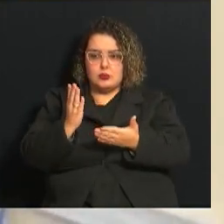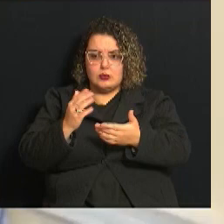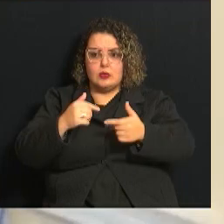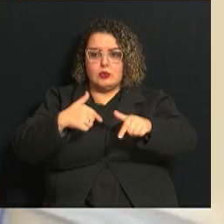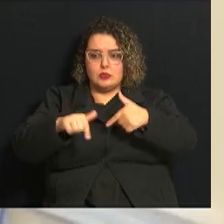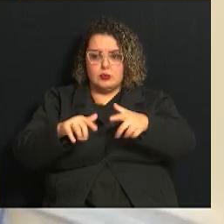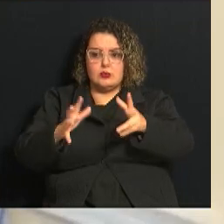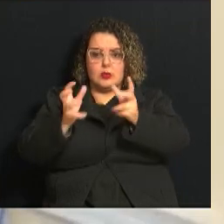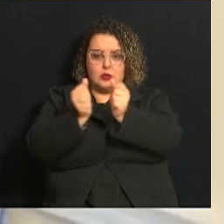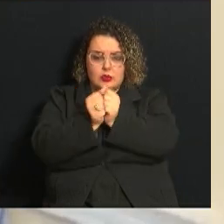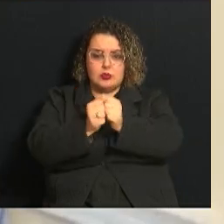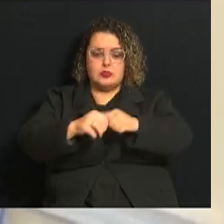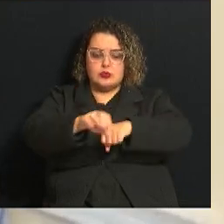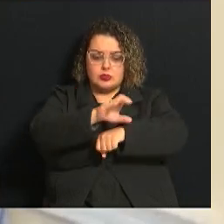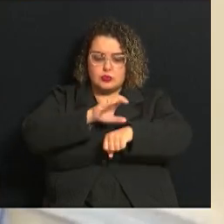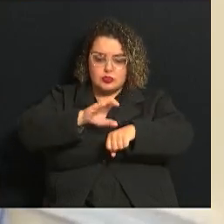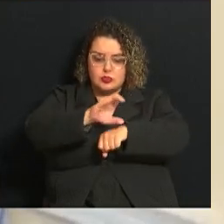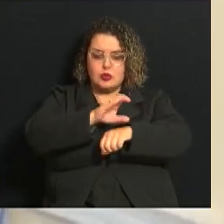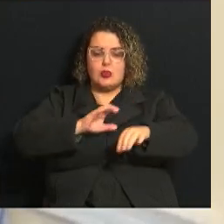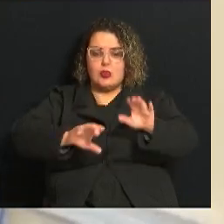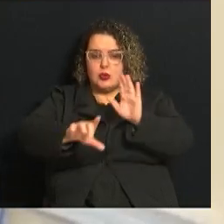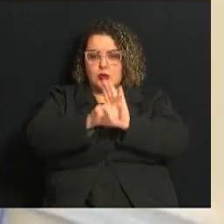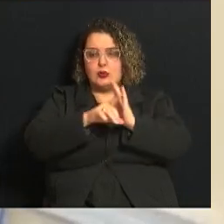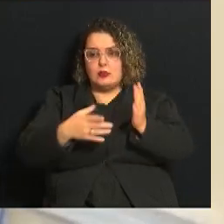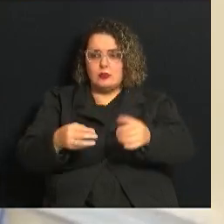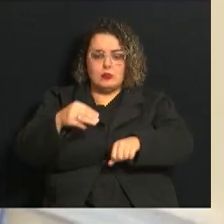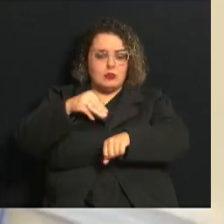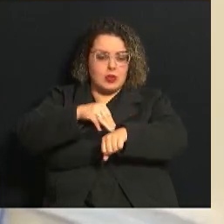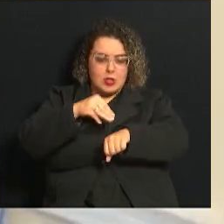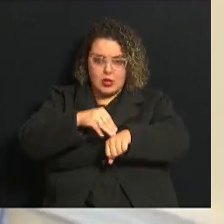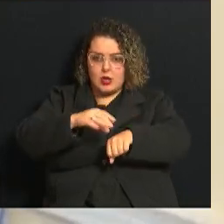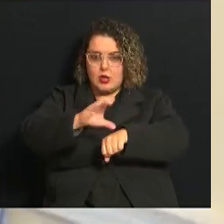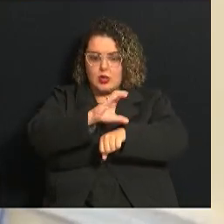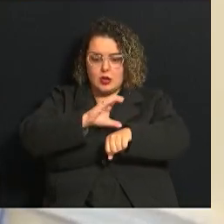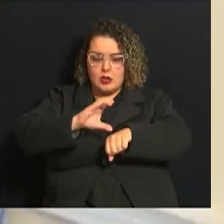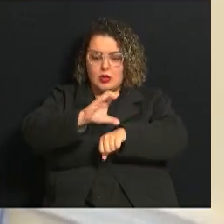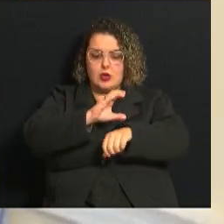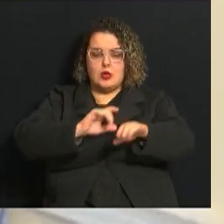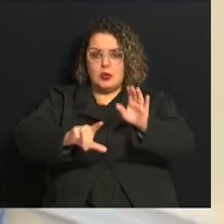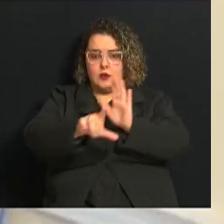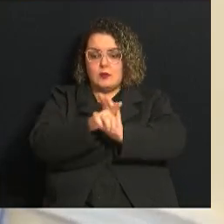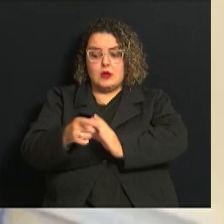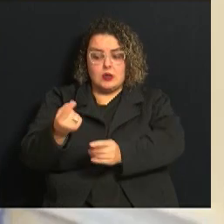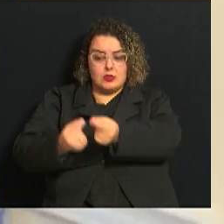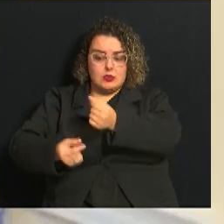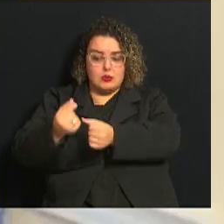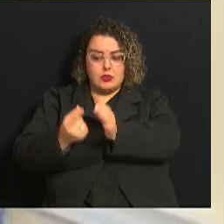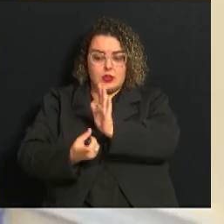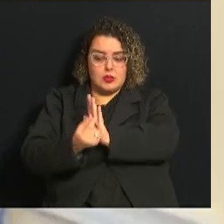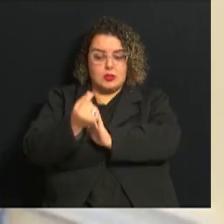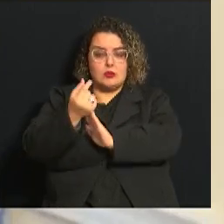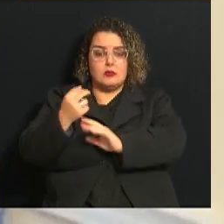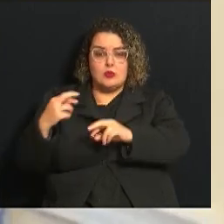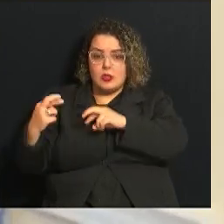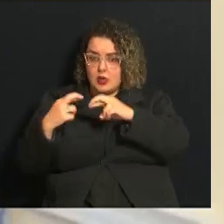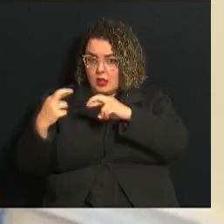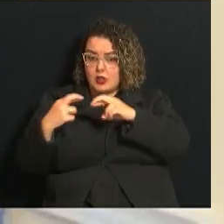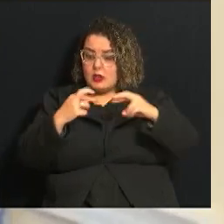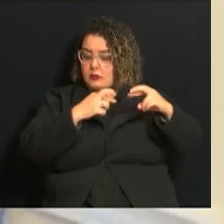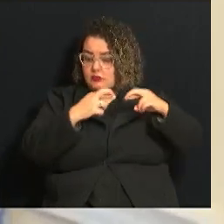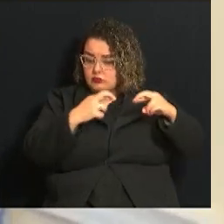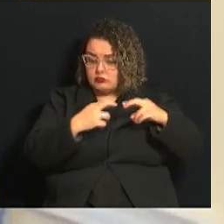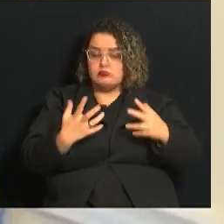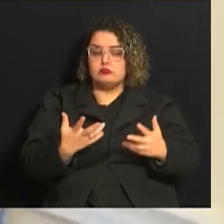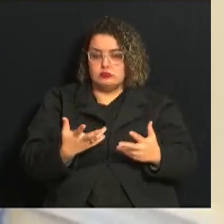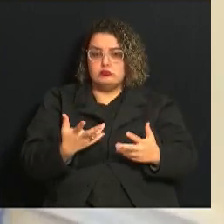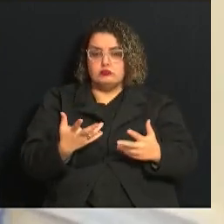da nossa Constituição e o nossa equipe Jesus membro da comissão de Finanças e orçamento foi analisado bem analisado